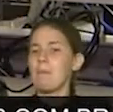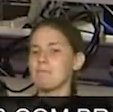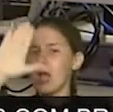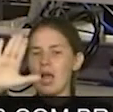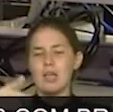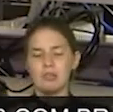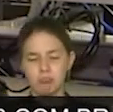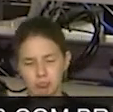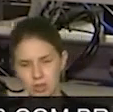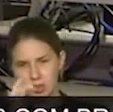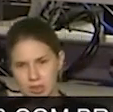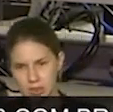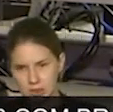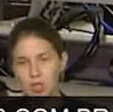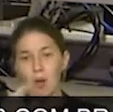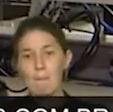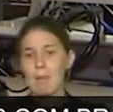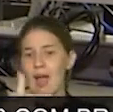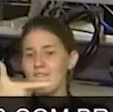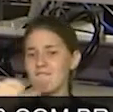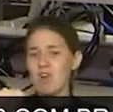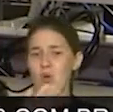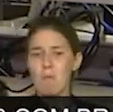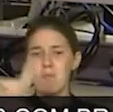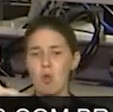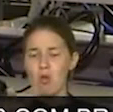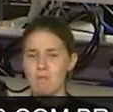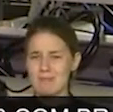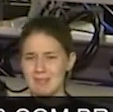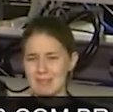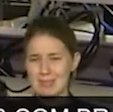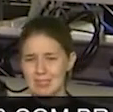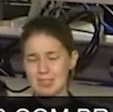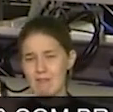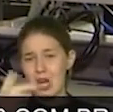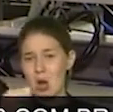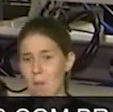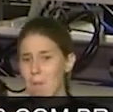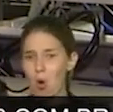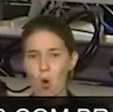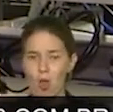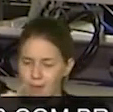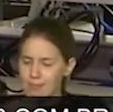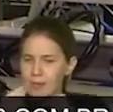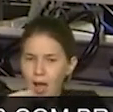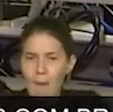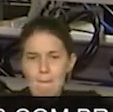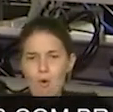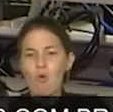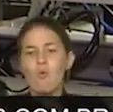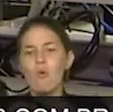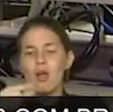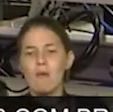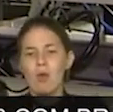de 28 bilhões de transações via Pix, o que movimentou uma